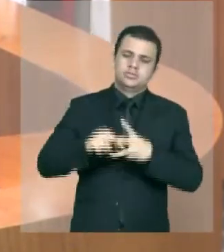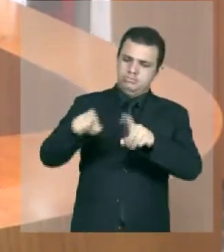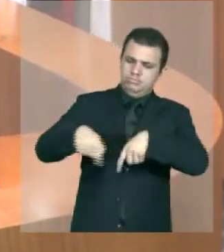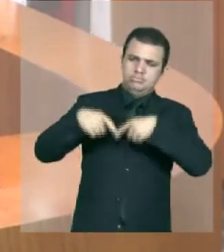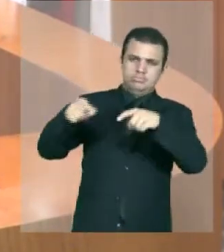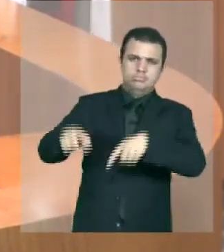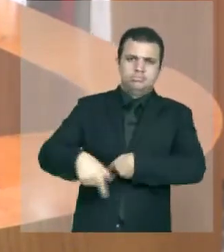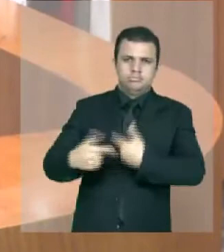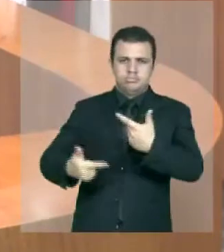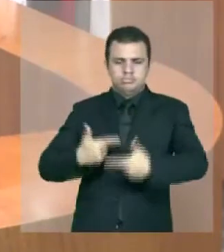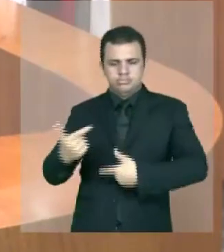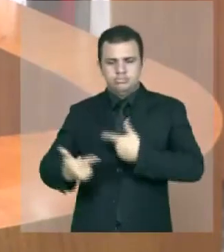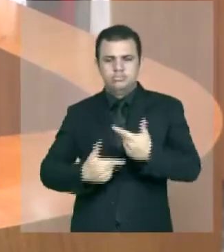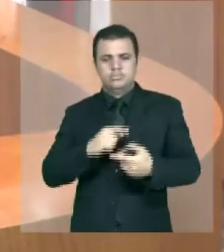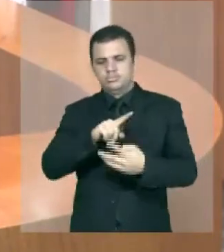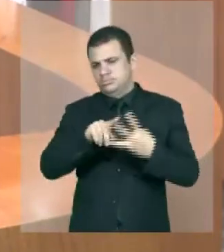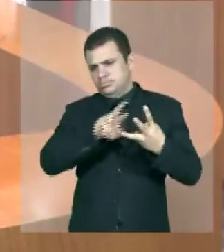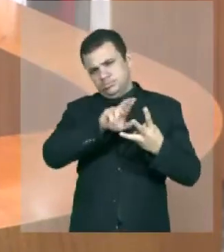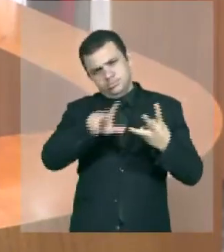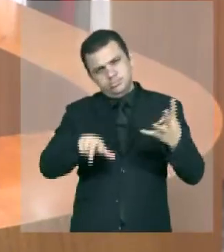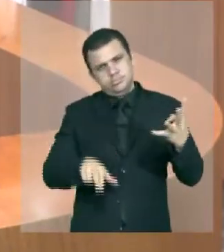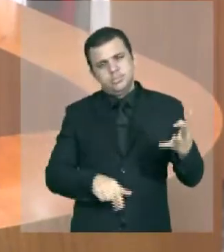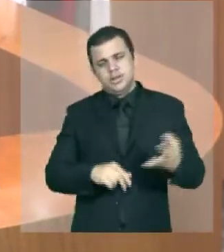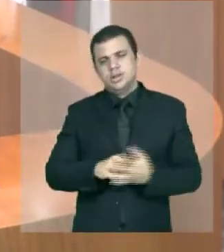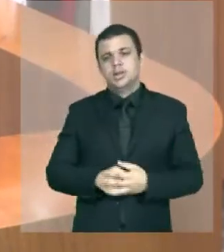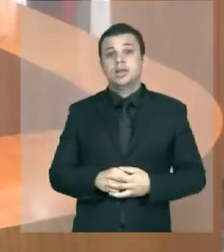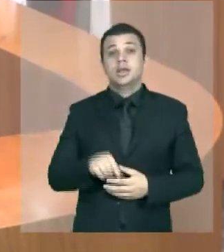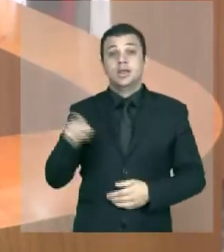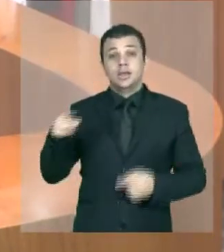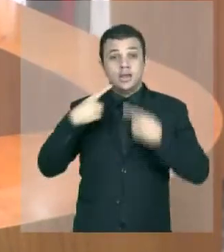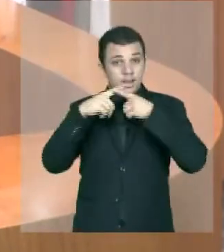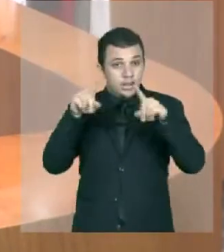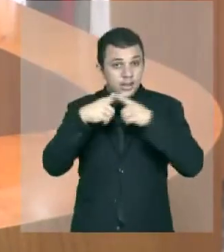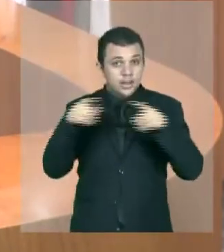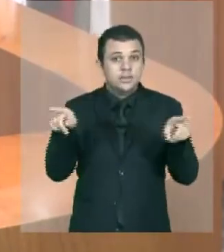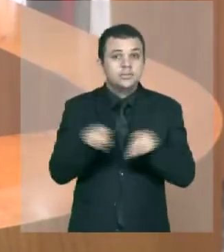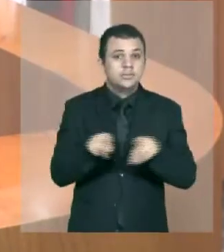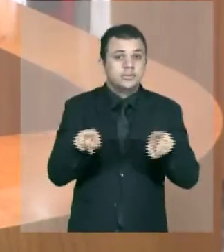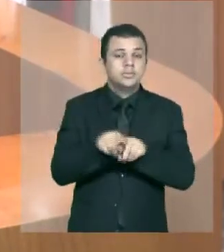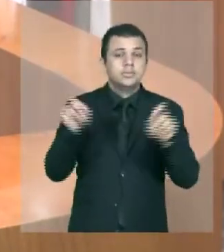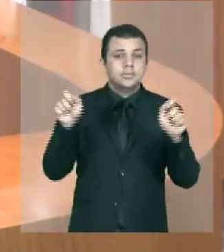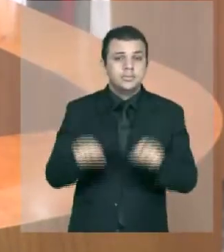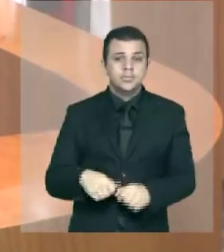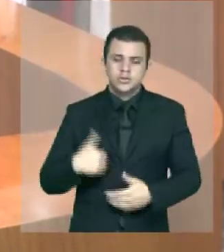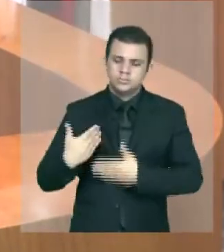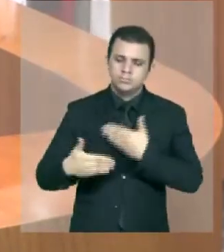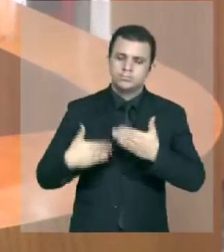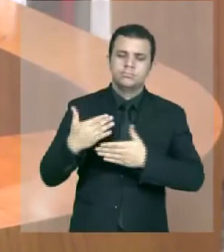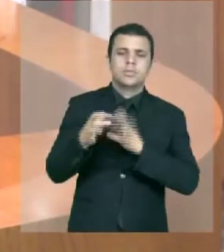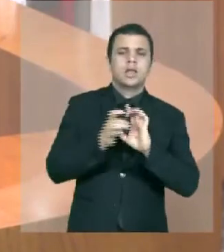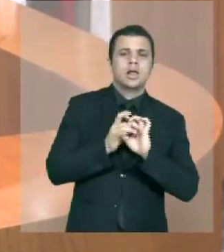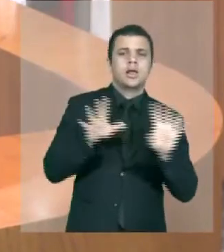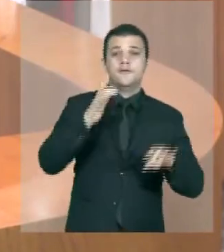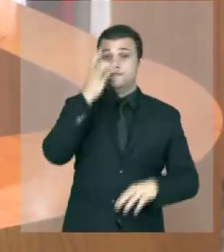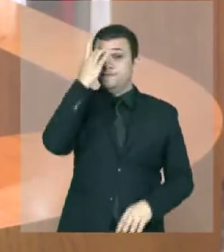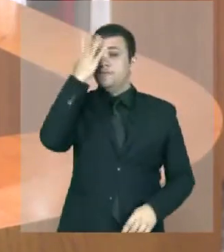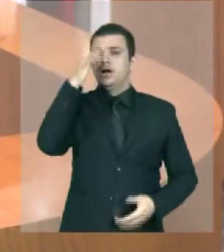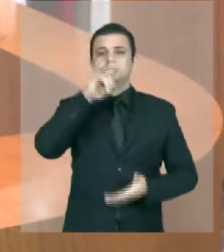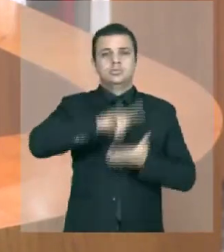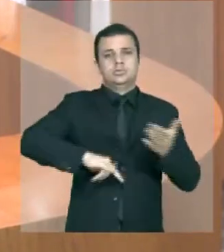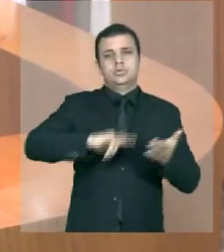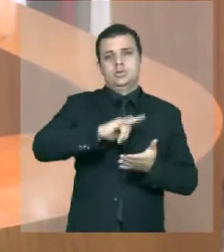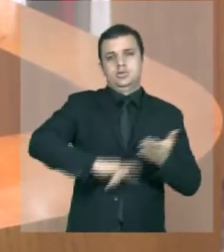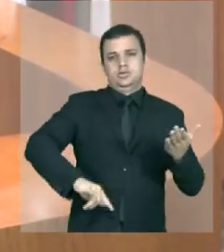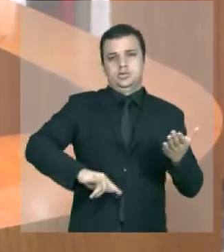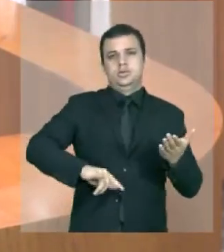foi reivindicações deles em poder desenvolver a facilitação do processo de licenciamento ambiental,